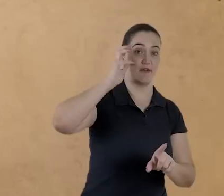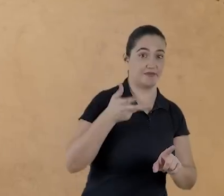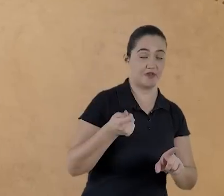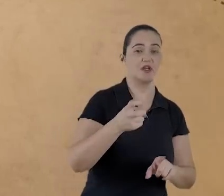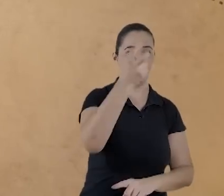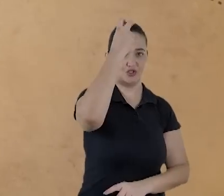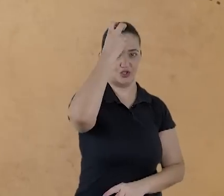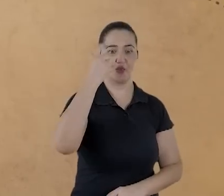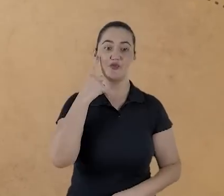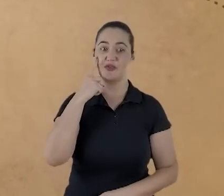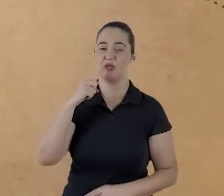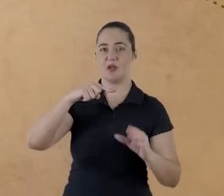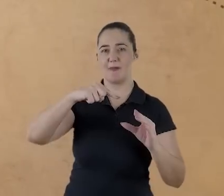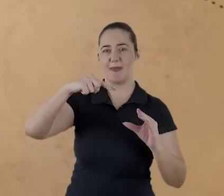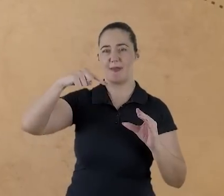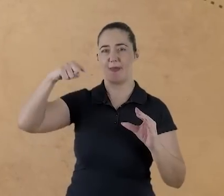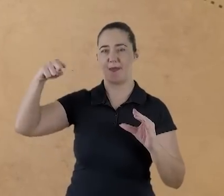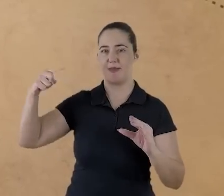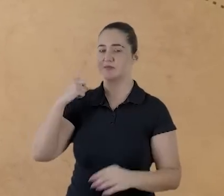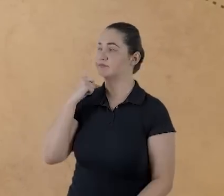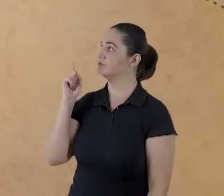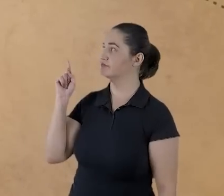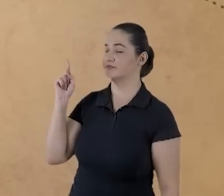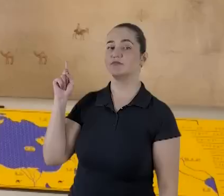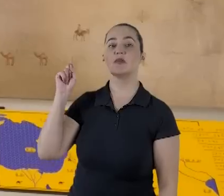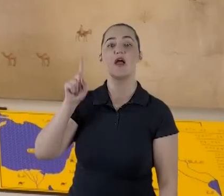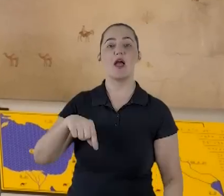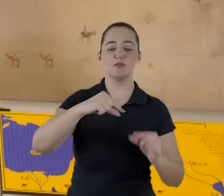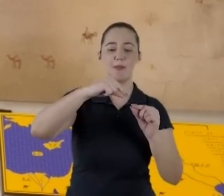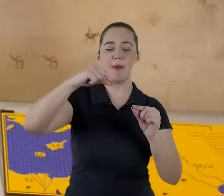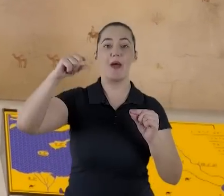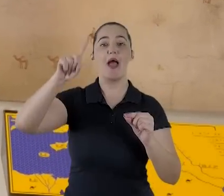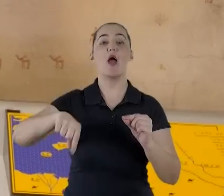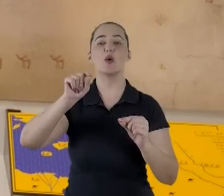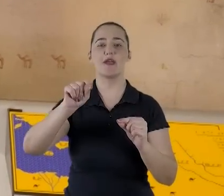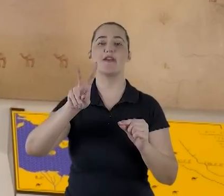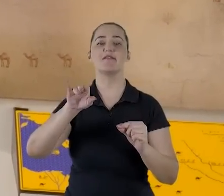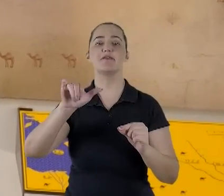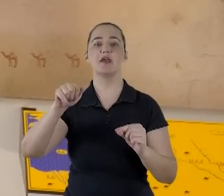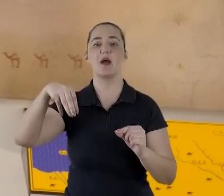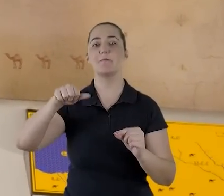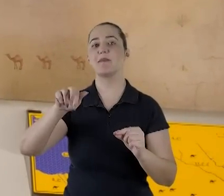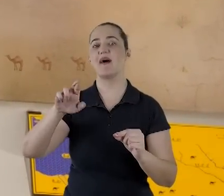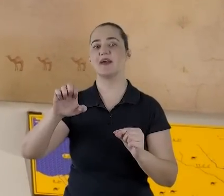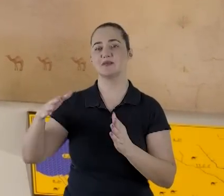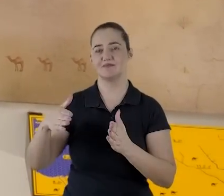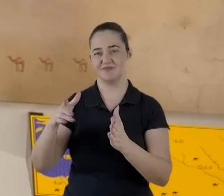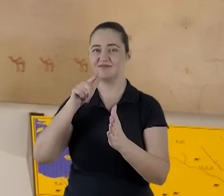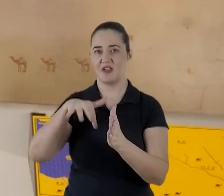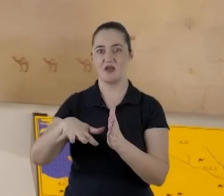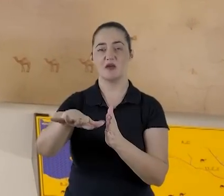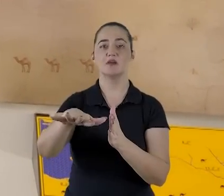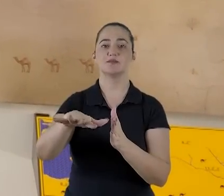tem aqui esta linha tracejada que é chamada de Via Maris em latim ou Derech Hayam em hebraico,